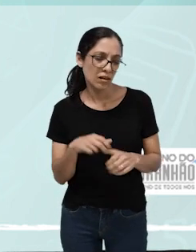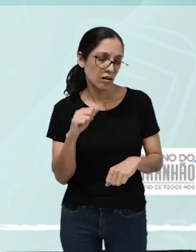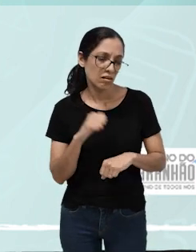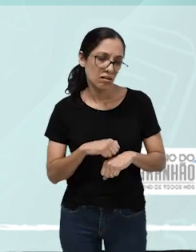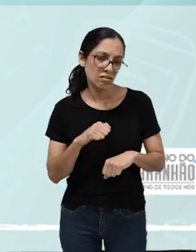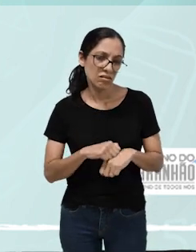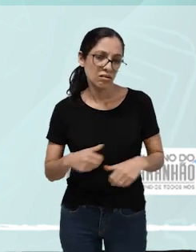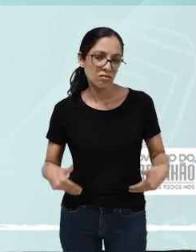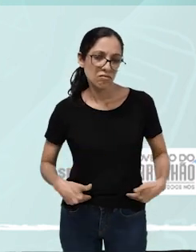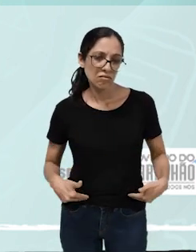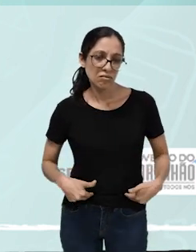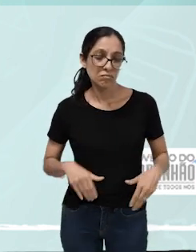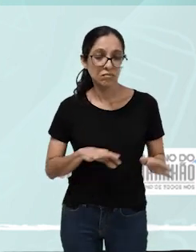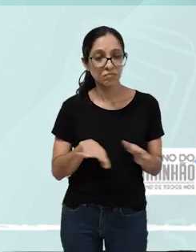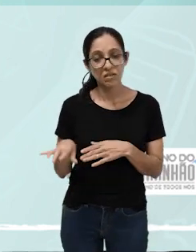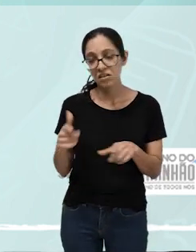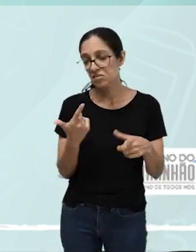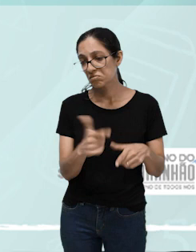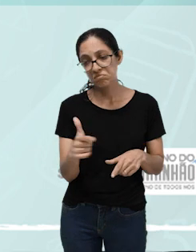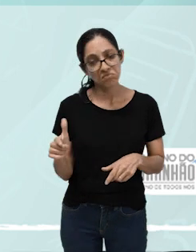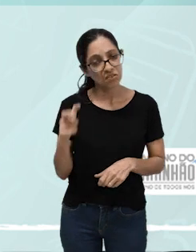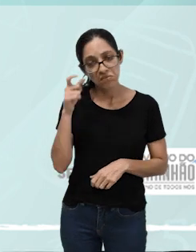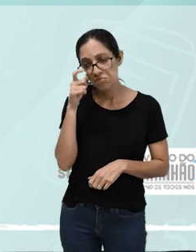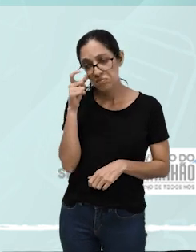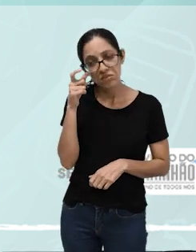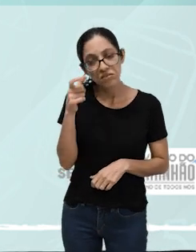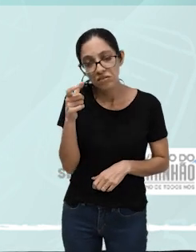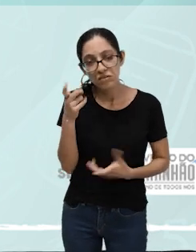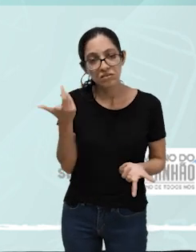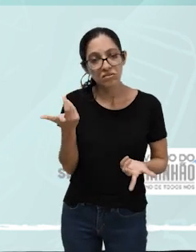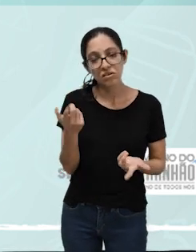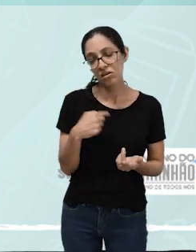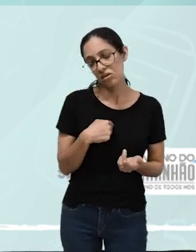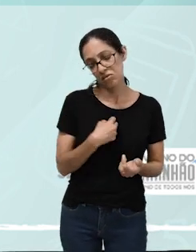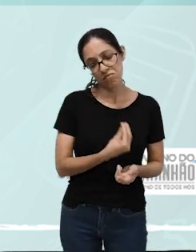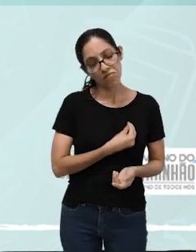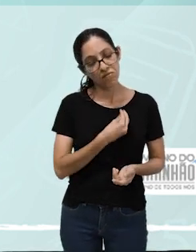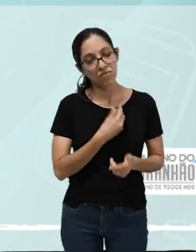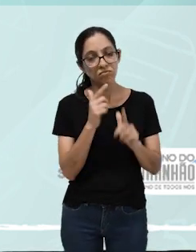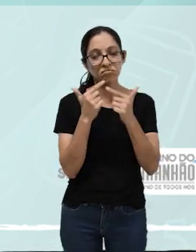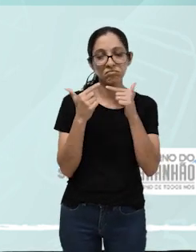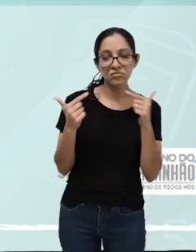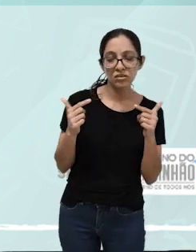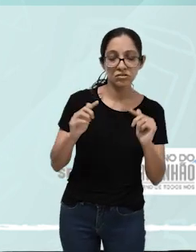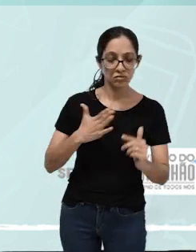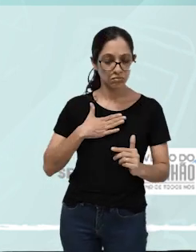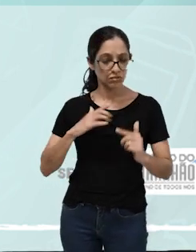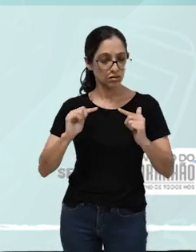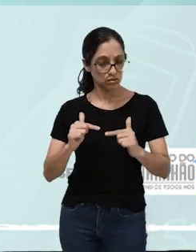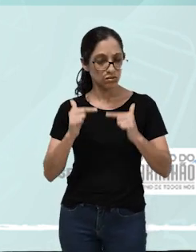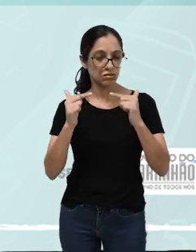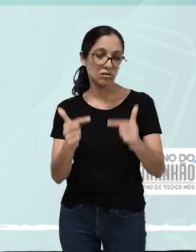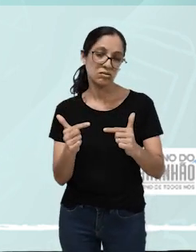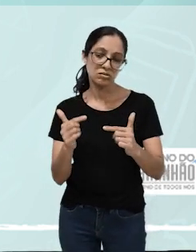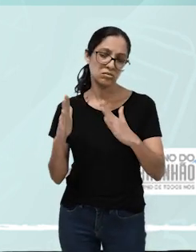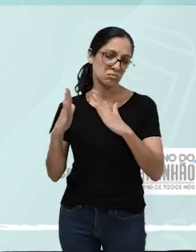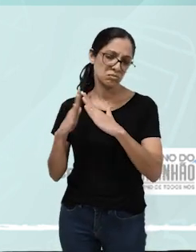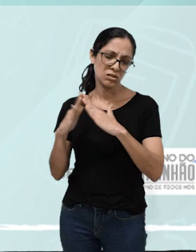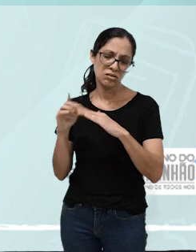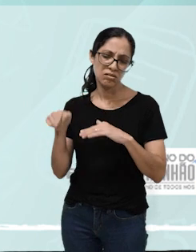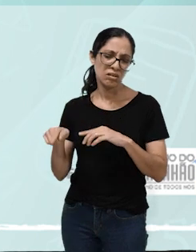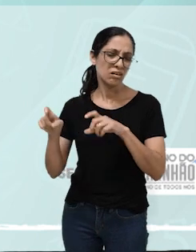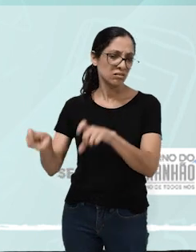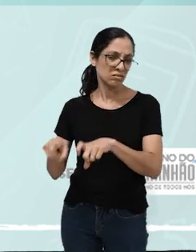e assim sem cobiça dos cofre luzentes eu vivo contente feliz com a sorte morando no campo